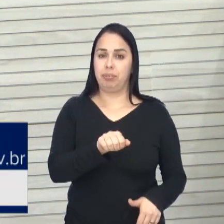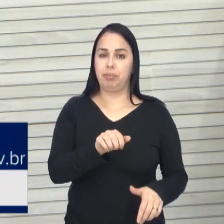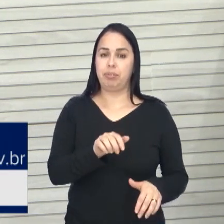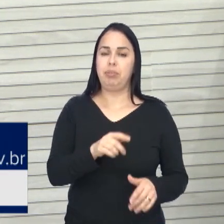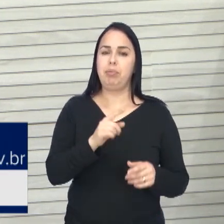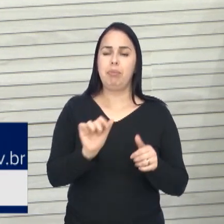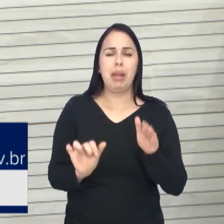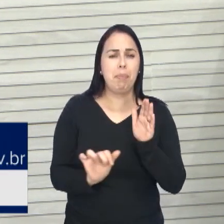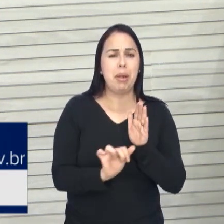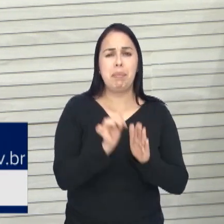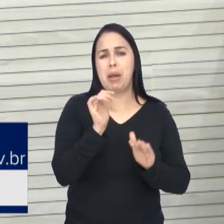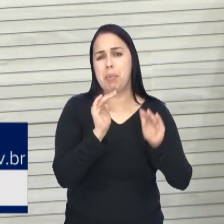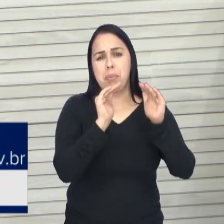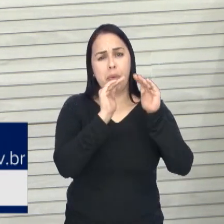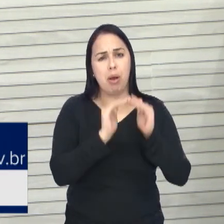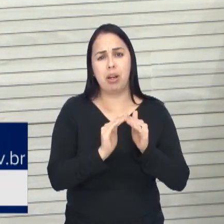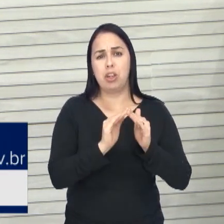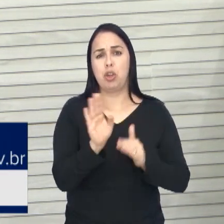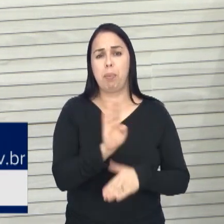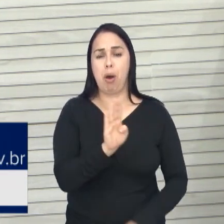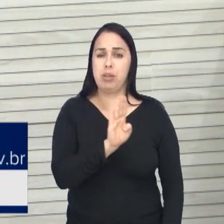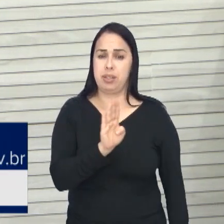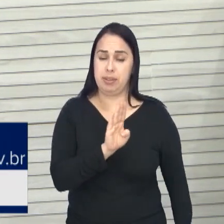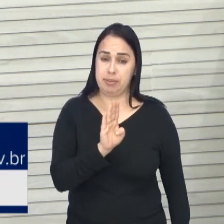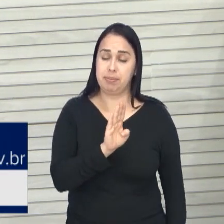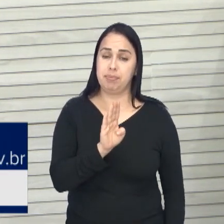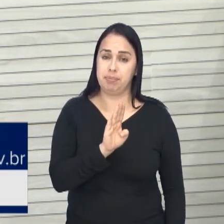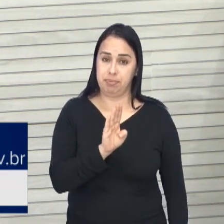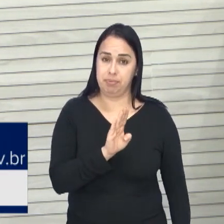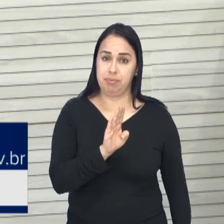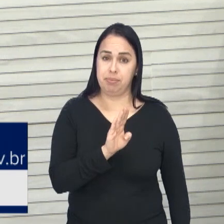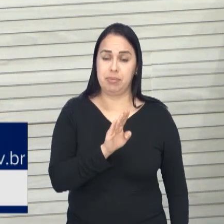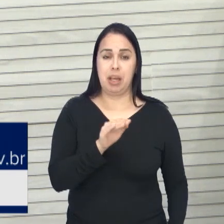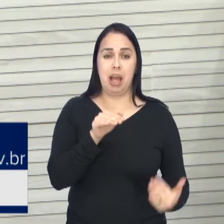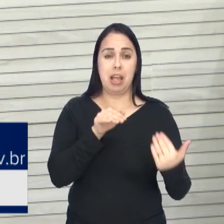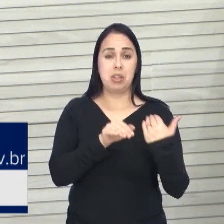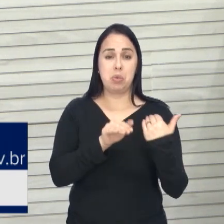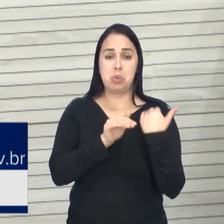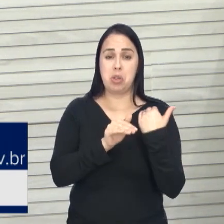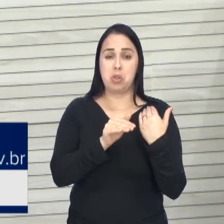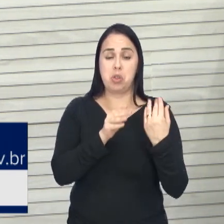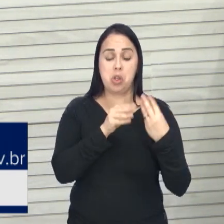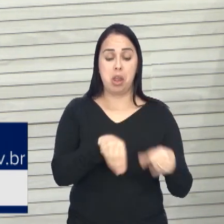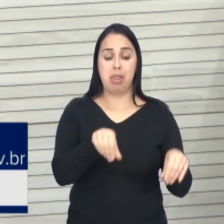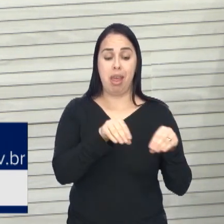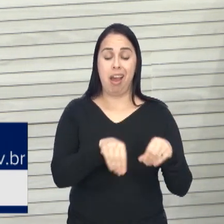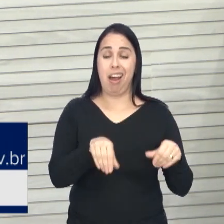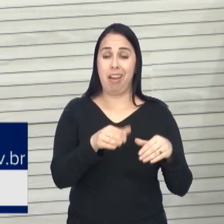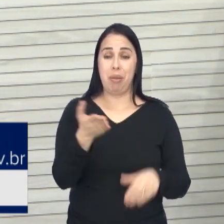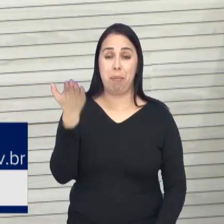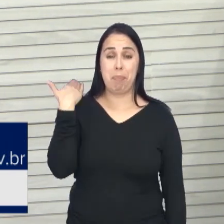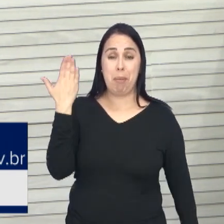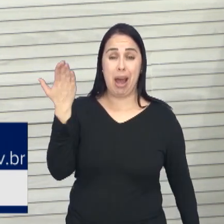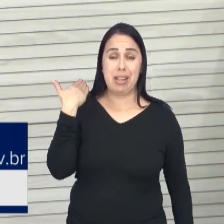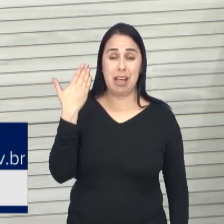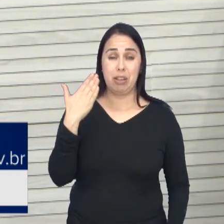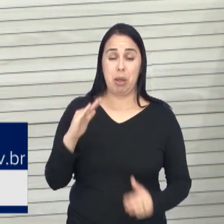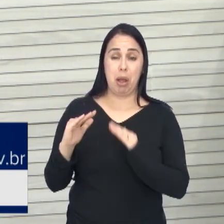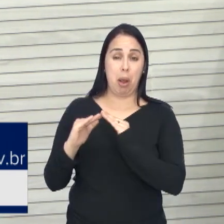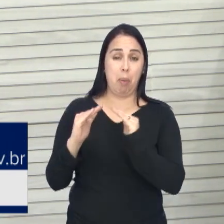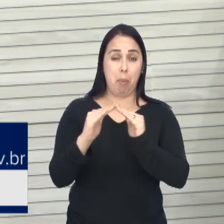dos primeiros moradores do Bosque dos Eucaliptos, quando as ruas ainda eram de terra e tinha poucas